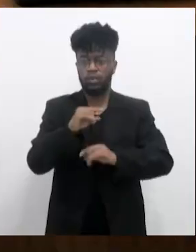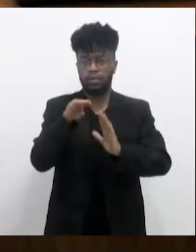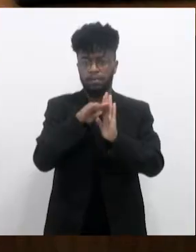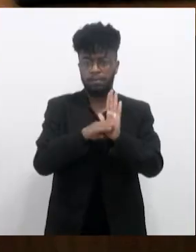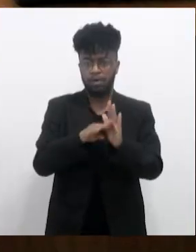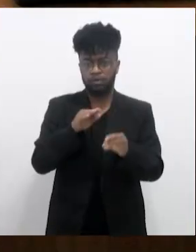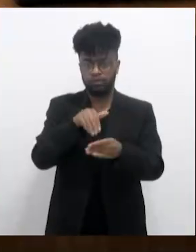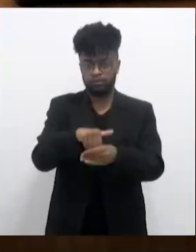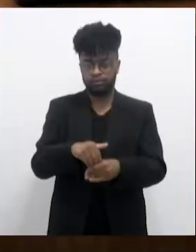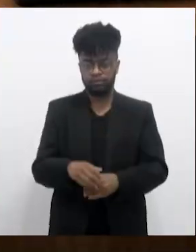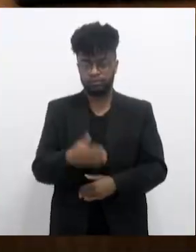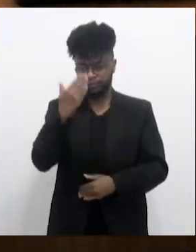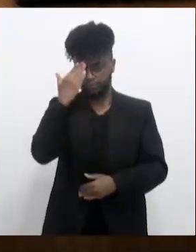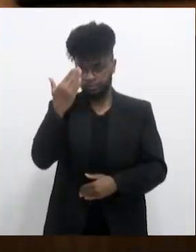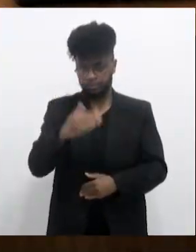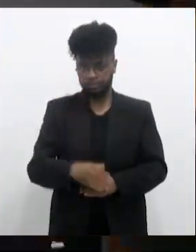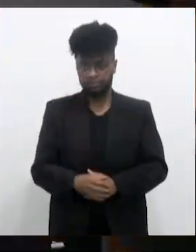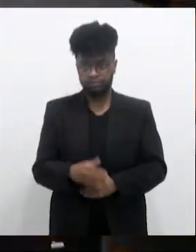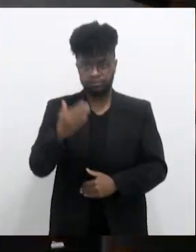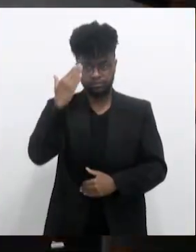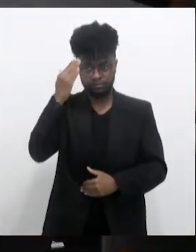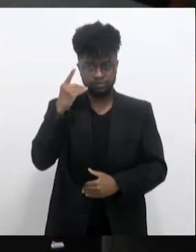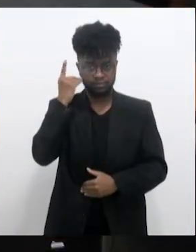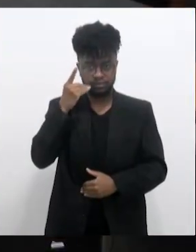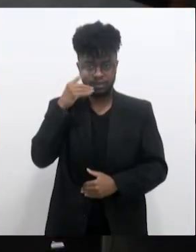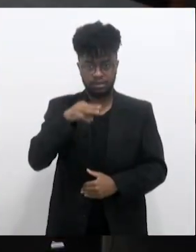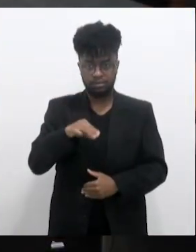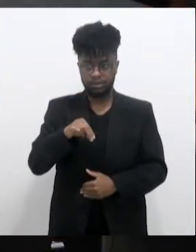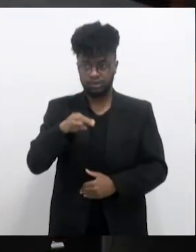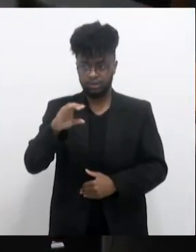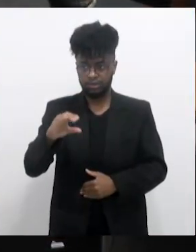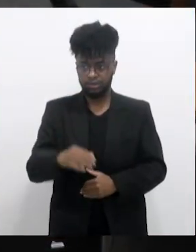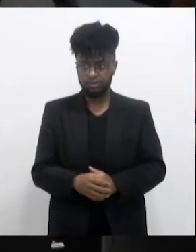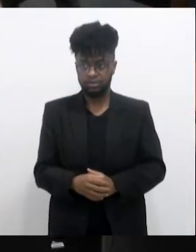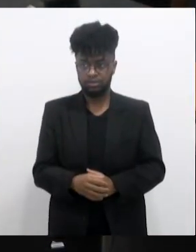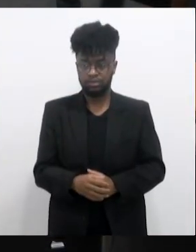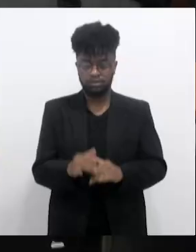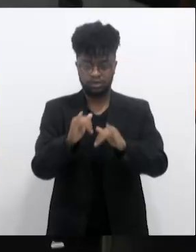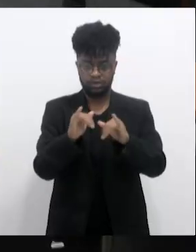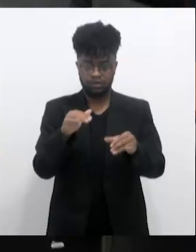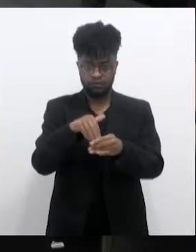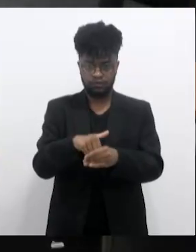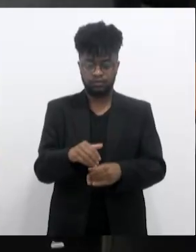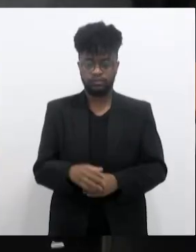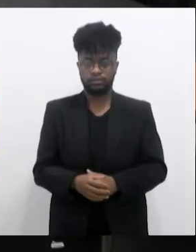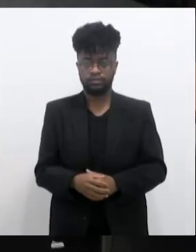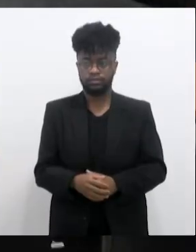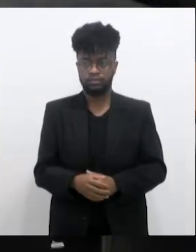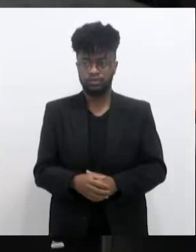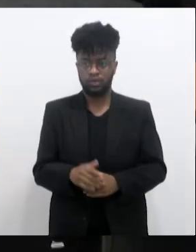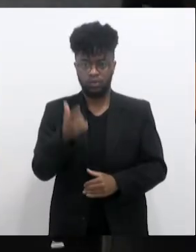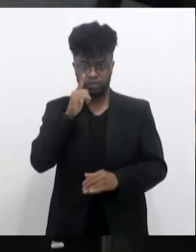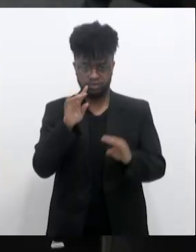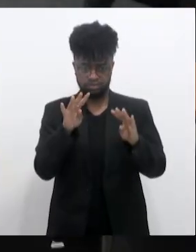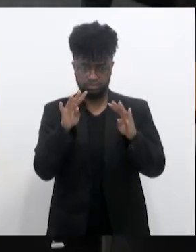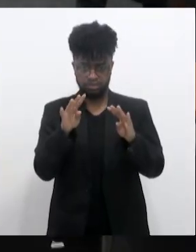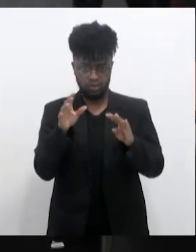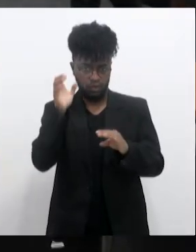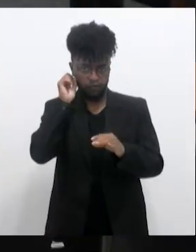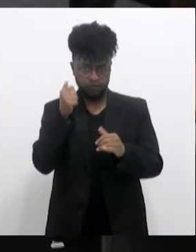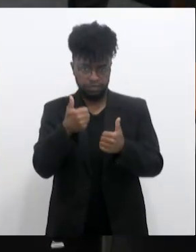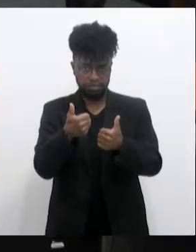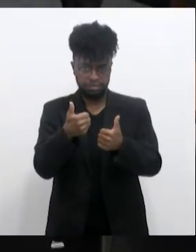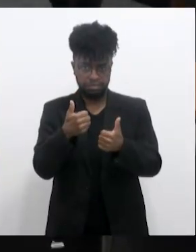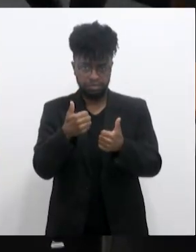a votação. Obrigado. Obrigado, deputado Carlos Mink. Declaração Deputada de voto. Lilian. Está conseguindo me escutar? Está conseguindo